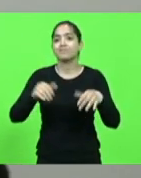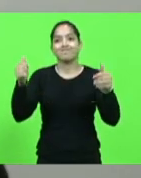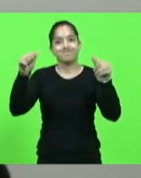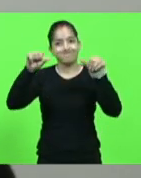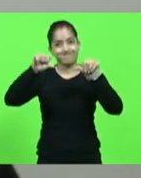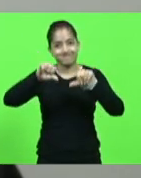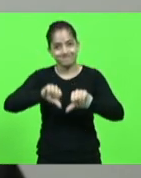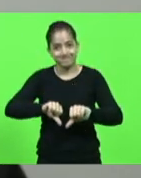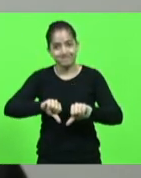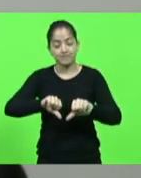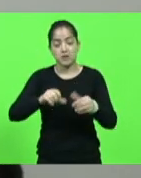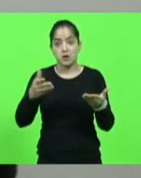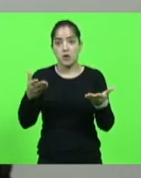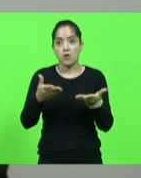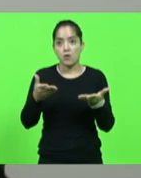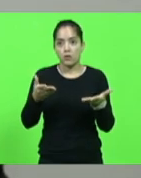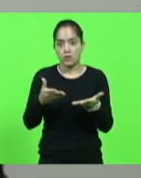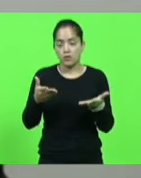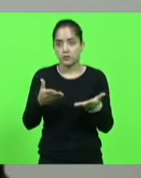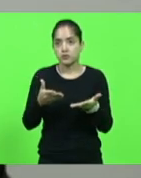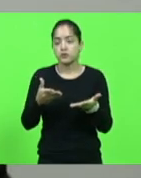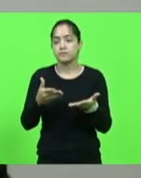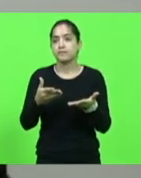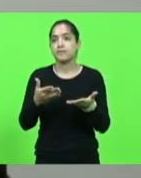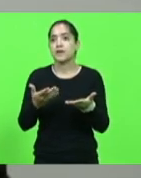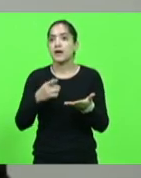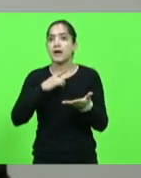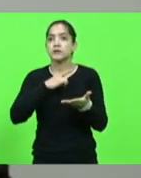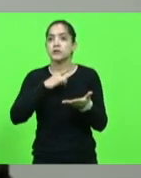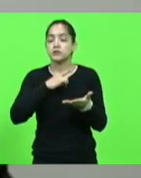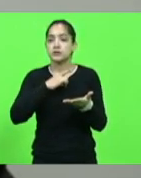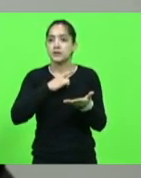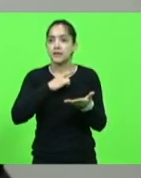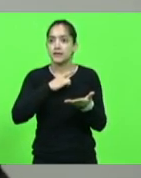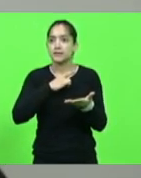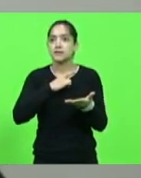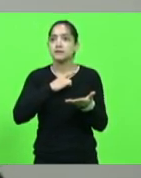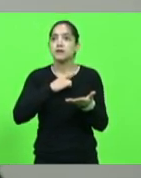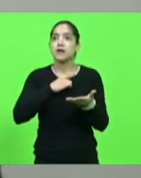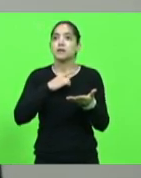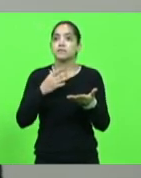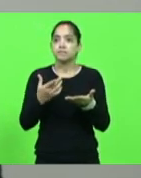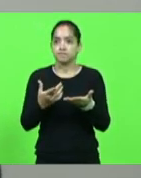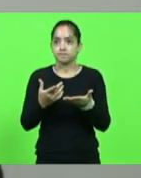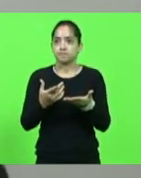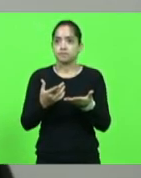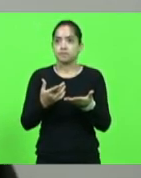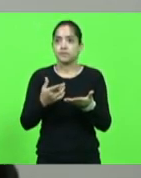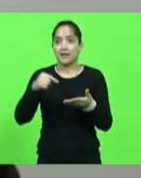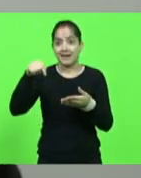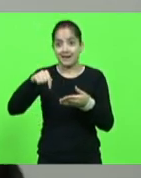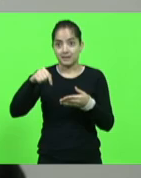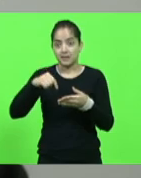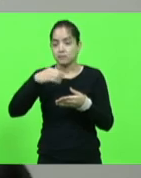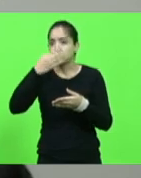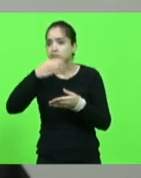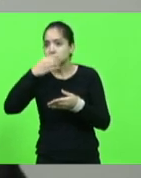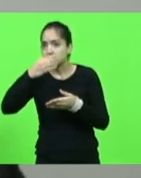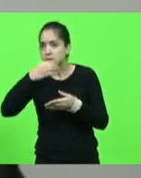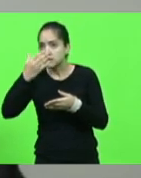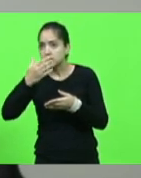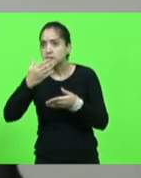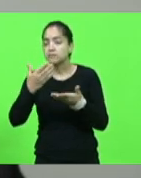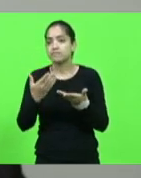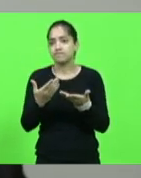que acontece? Hoje nós temos o escoamento da maçã aqui na Serra Catarinense.